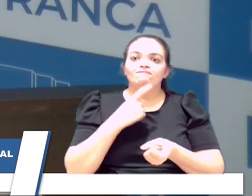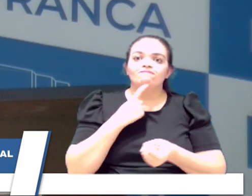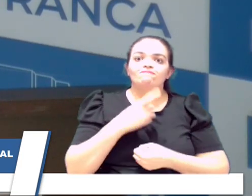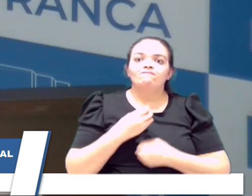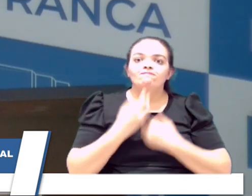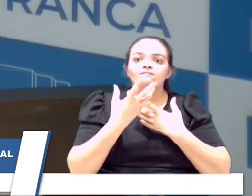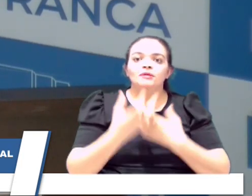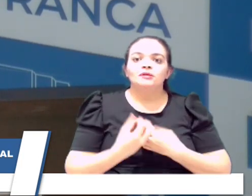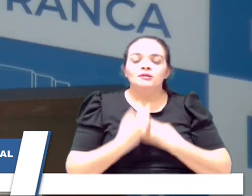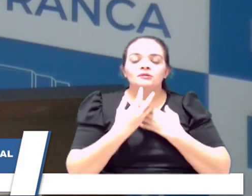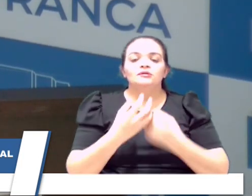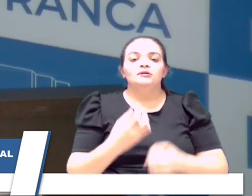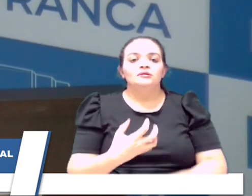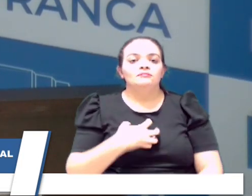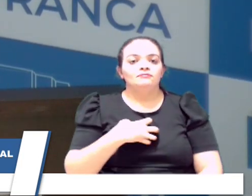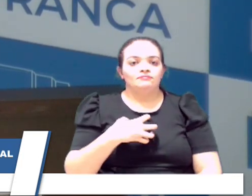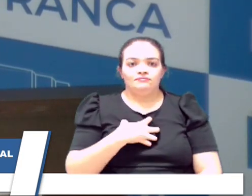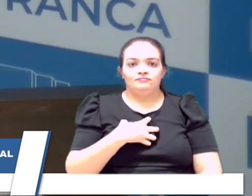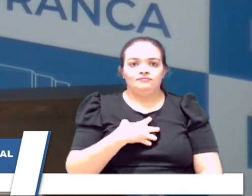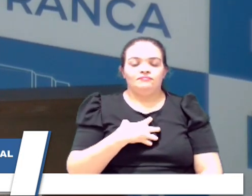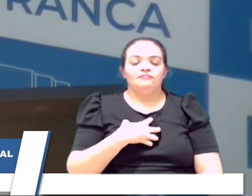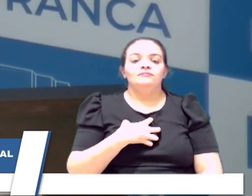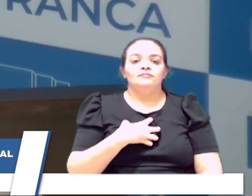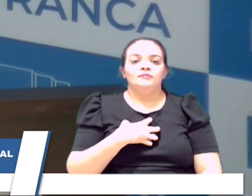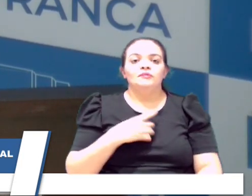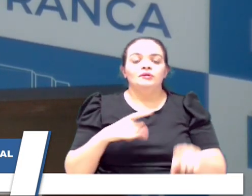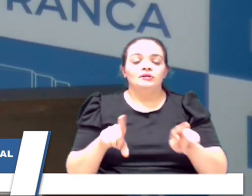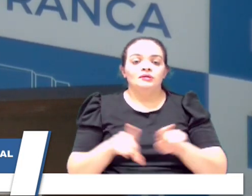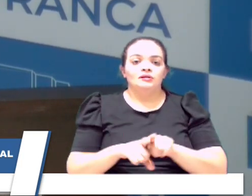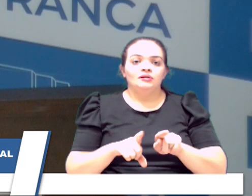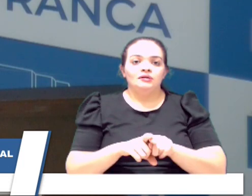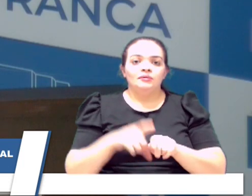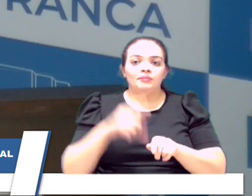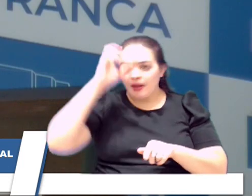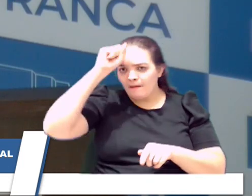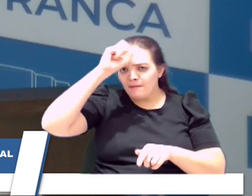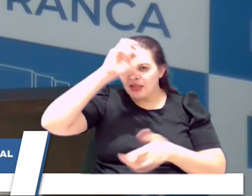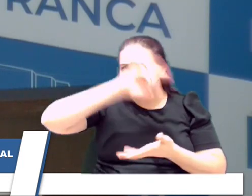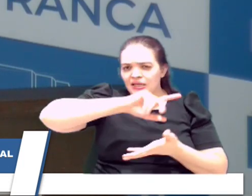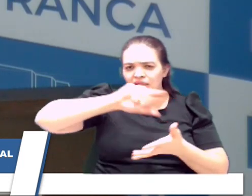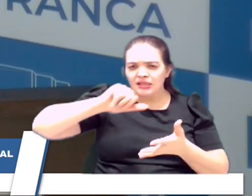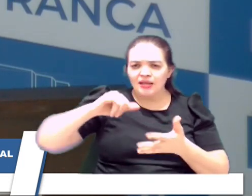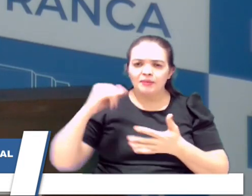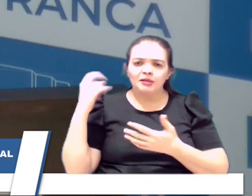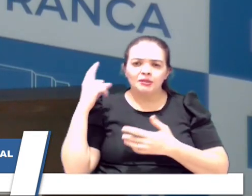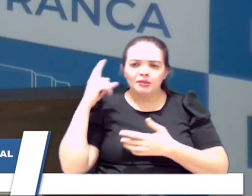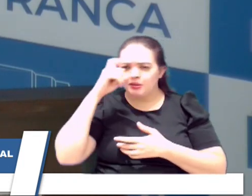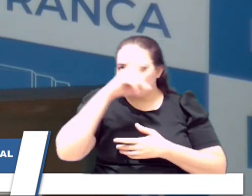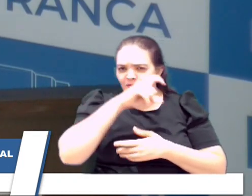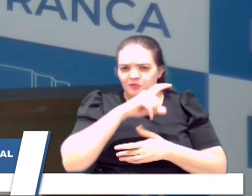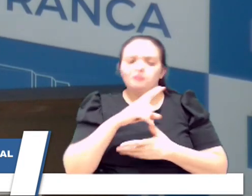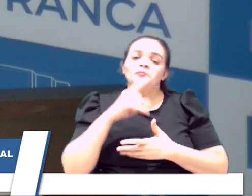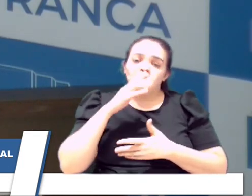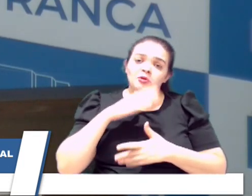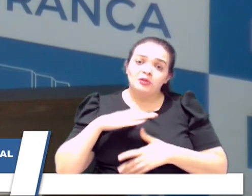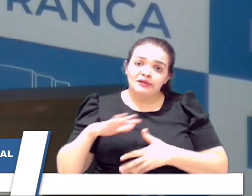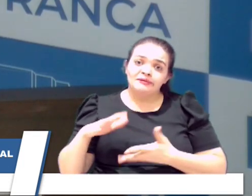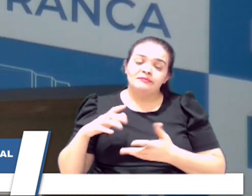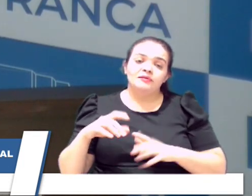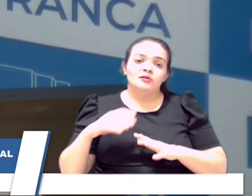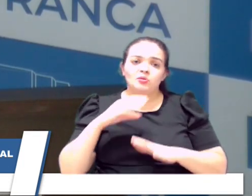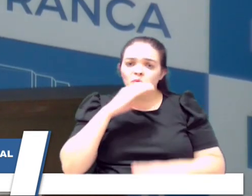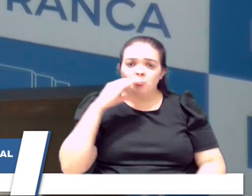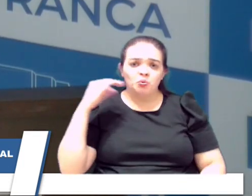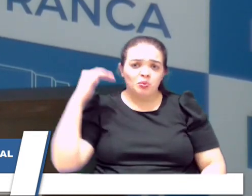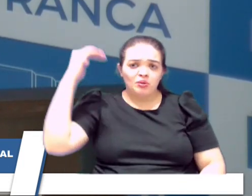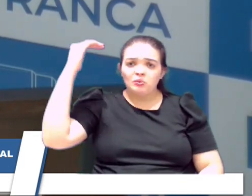emoções, né? Mas também era mais fácil eu aprender coisas complicadas, avançadas, para uma criança, entendeu? E os adultos não entendiam